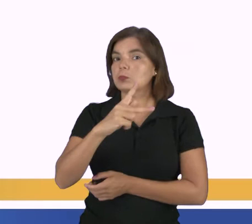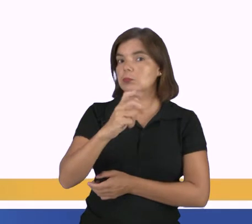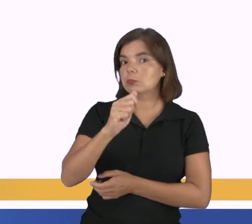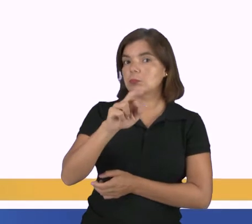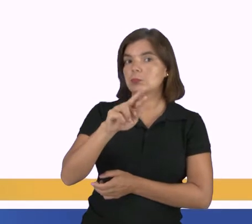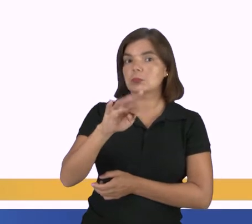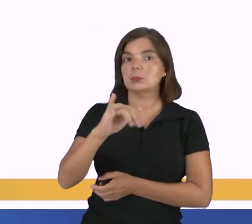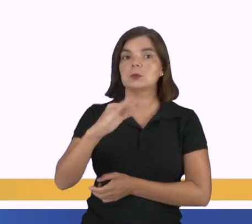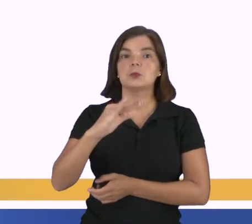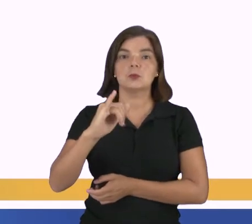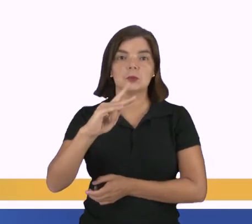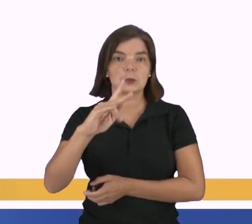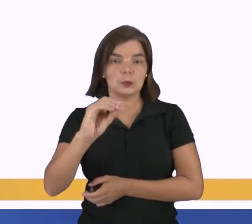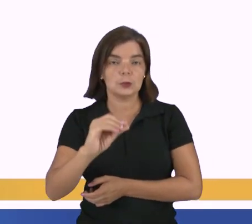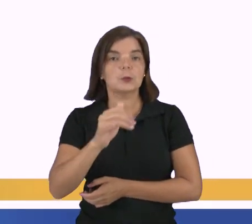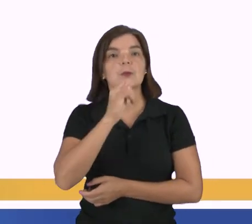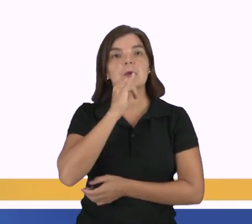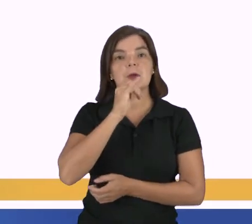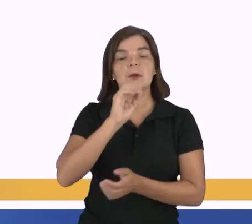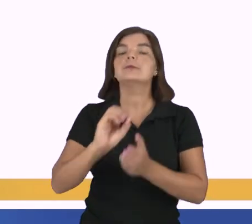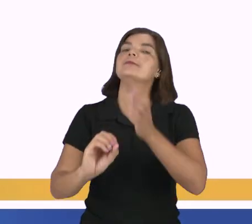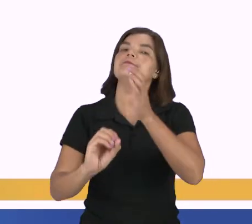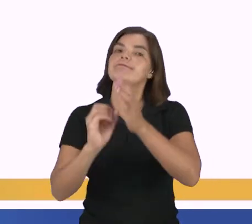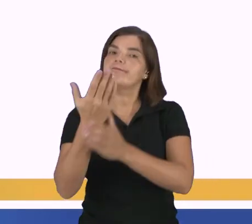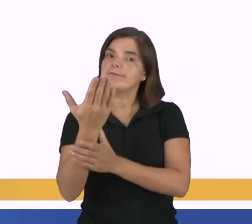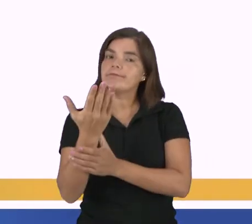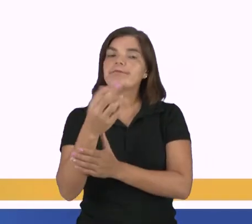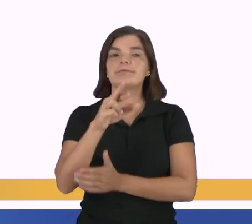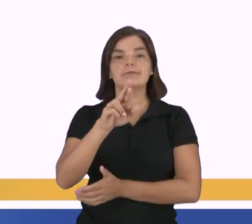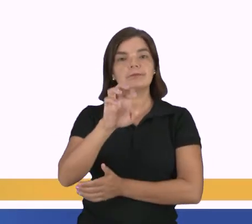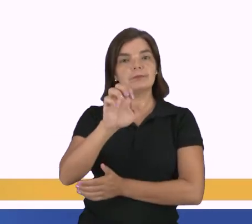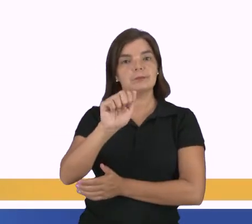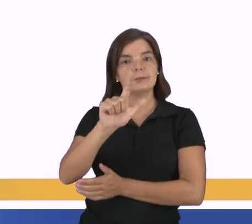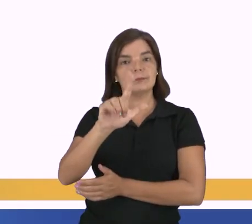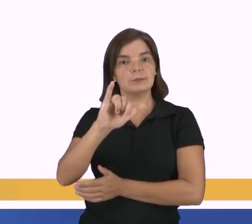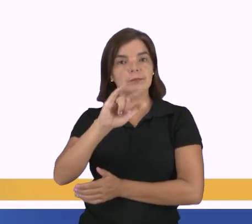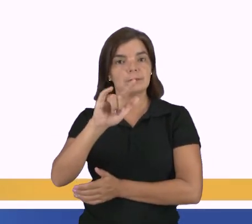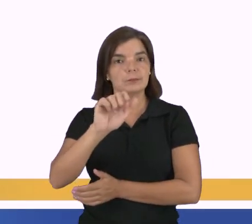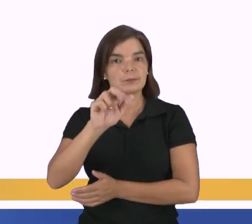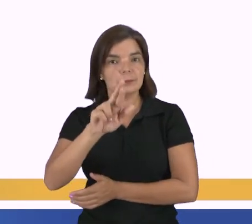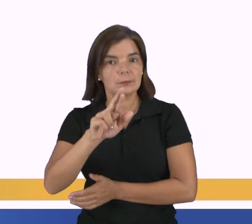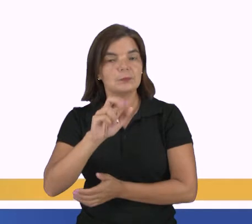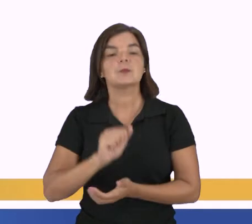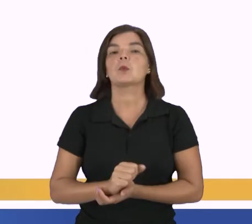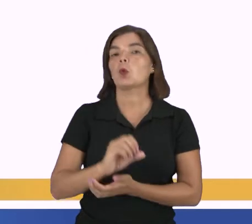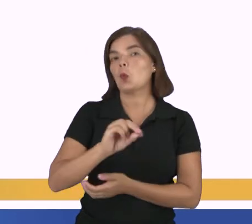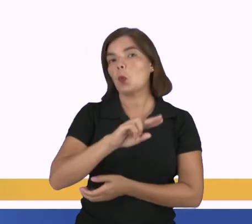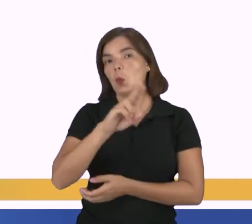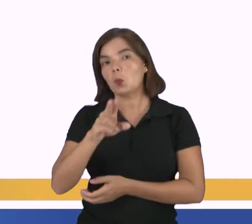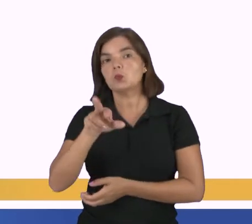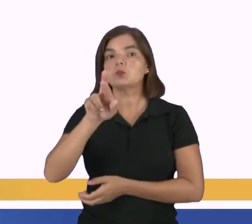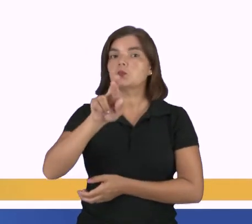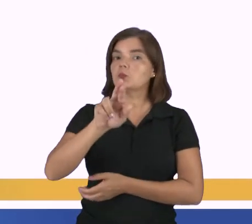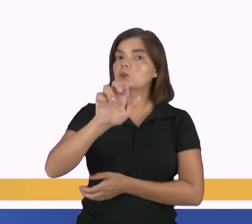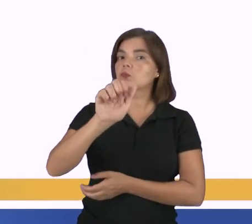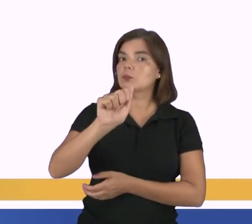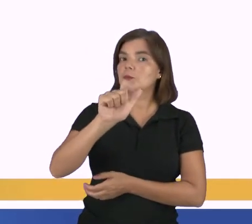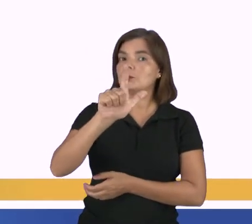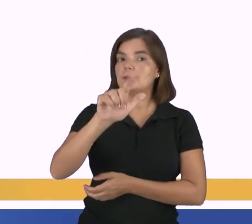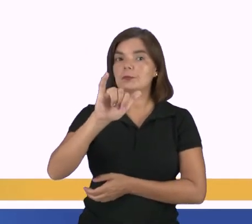tá? Por exemplo, realizar, ou, por exemplo, realizado, tá certo? Realizar